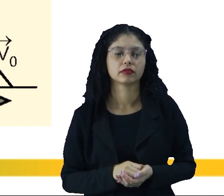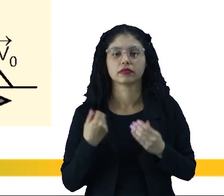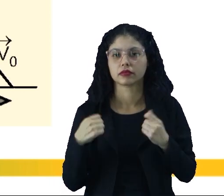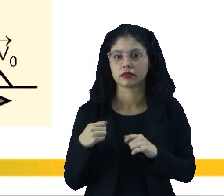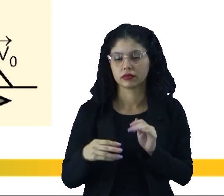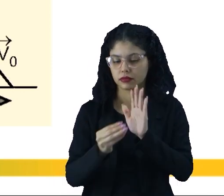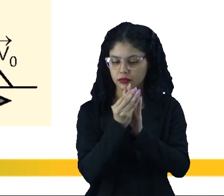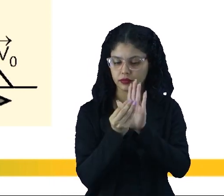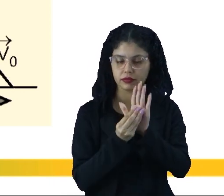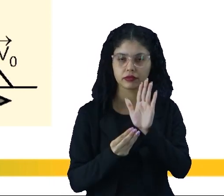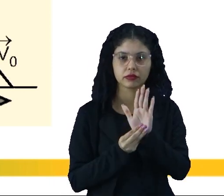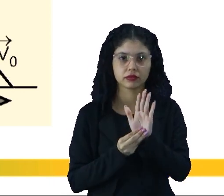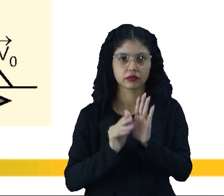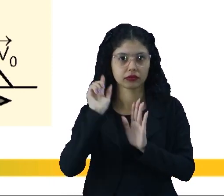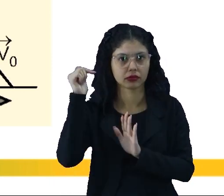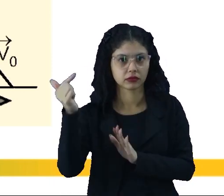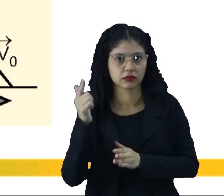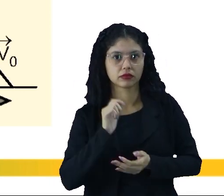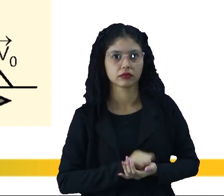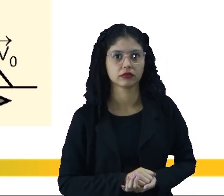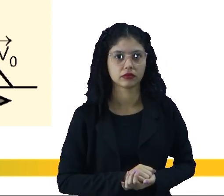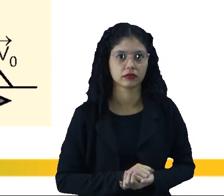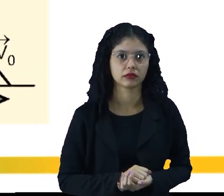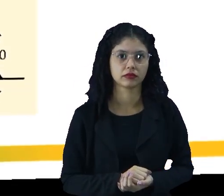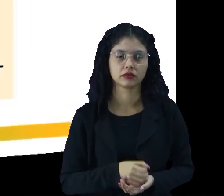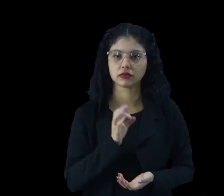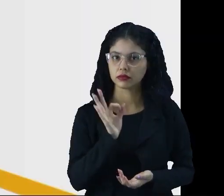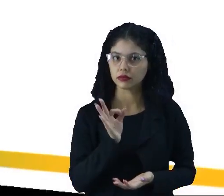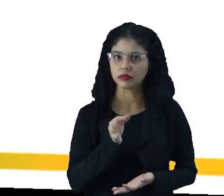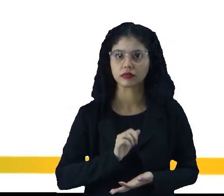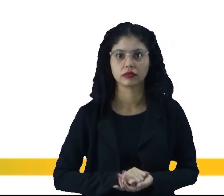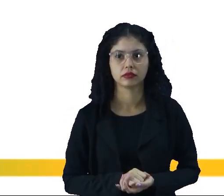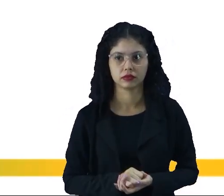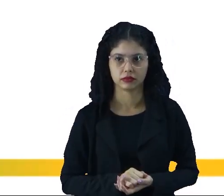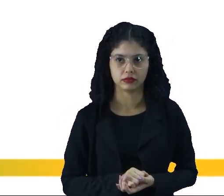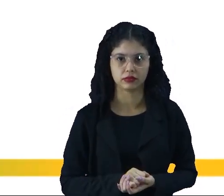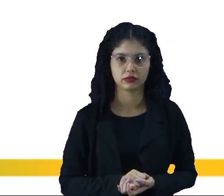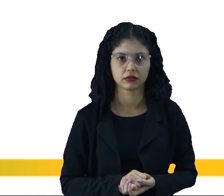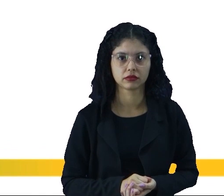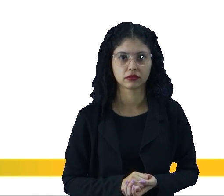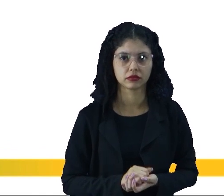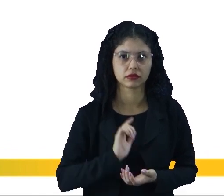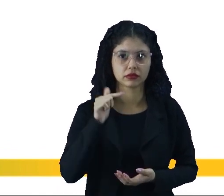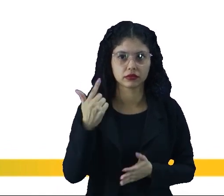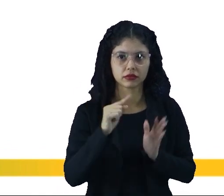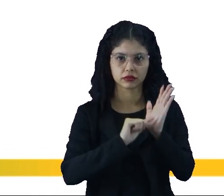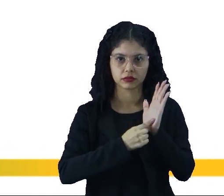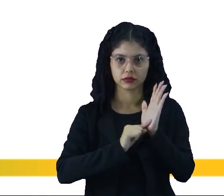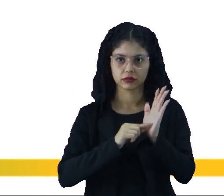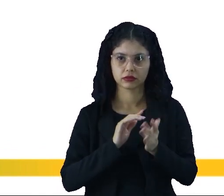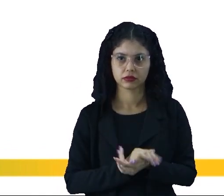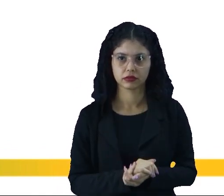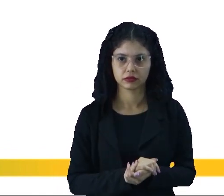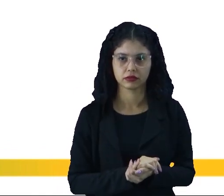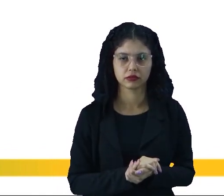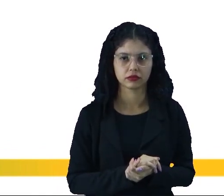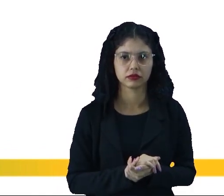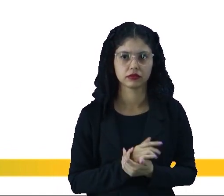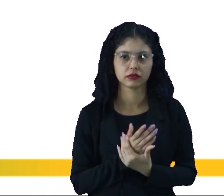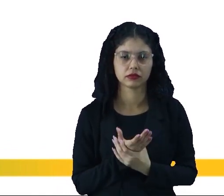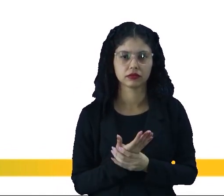tem esses dados lá no desenho que ele deu para nós, certo? Próximo ponto para a gente poder resolver a